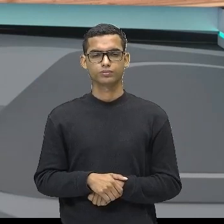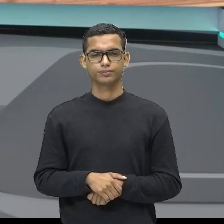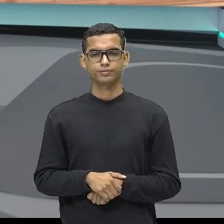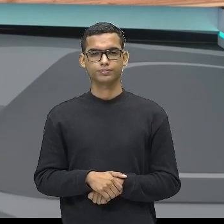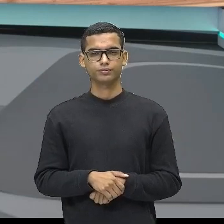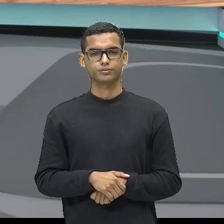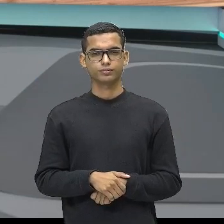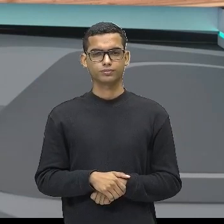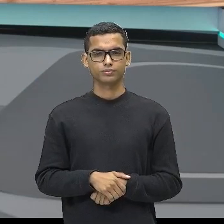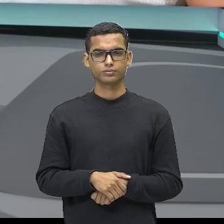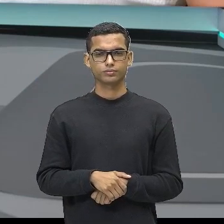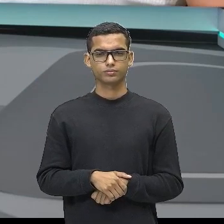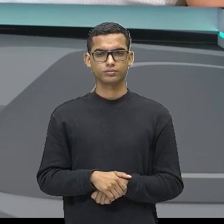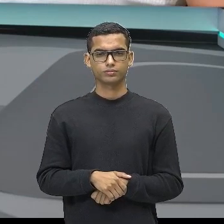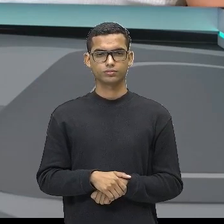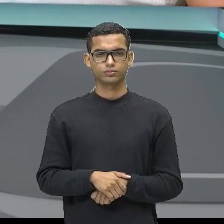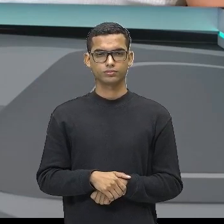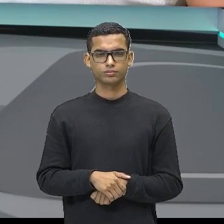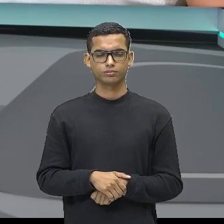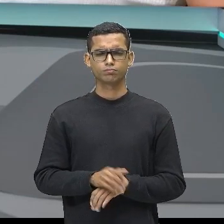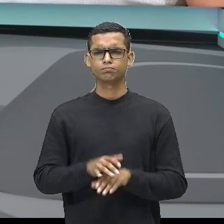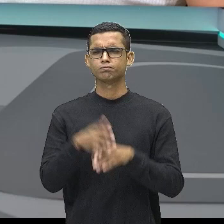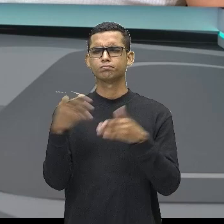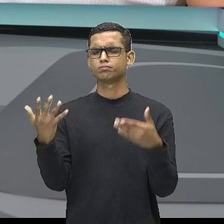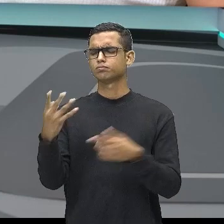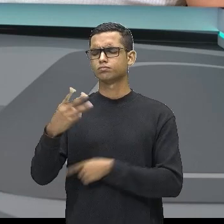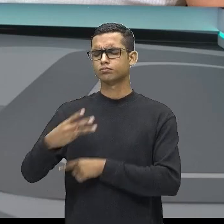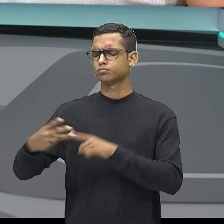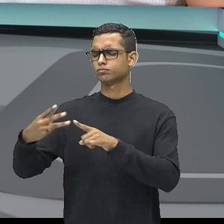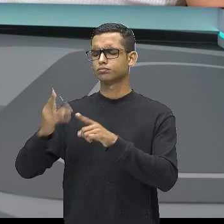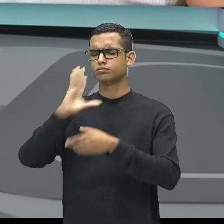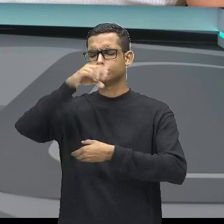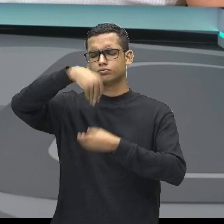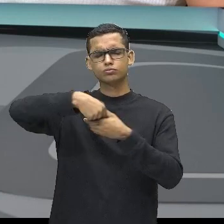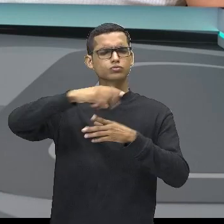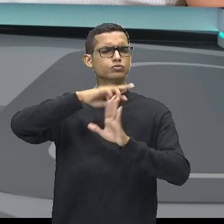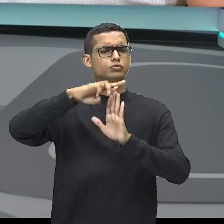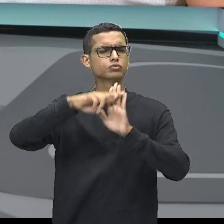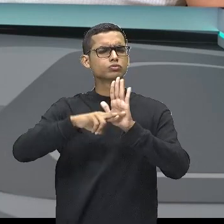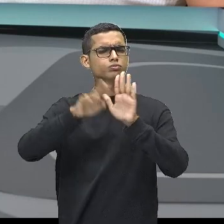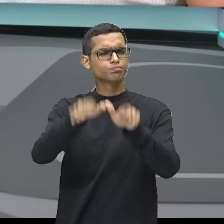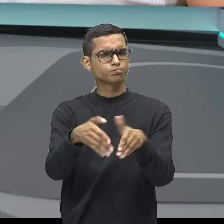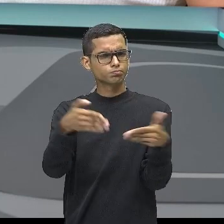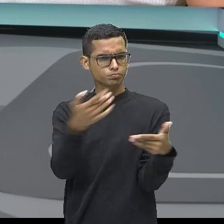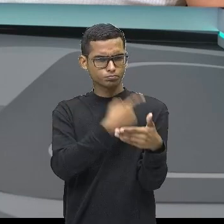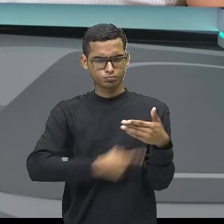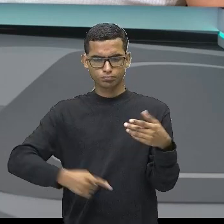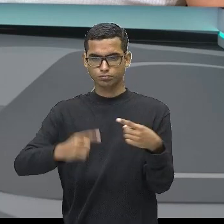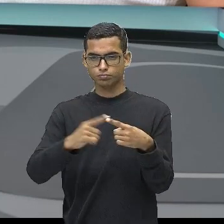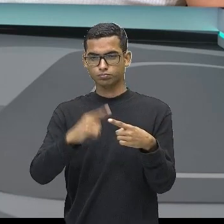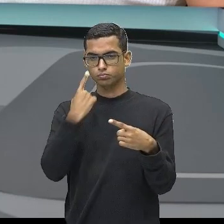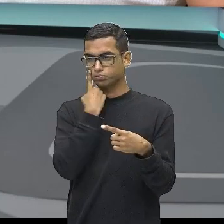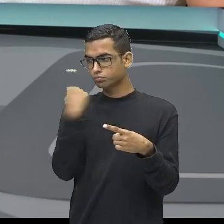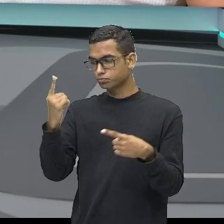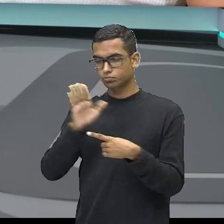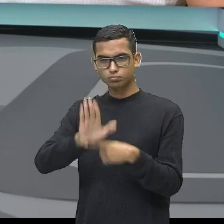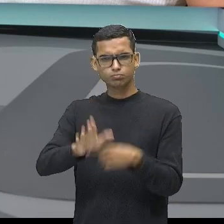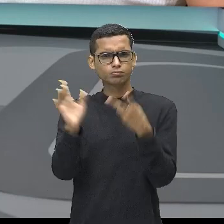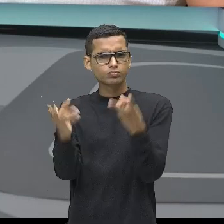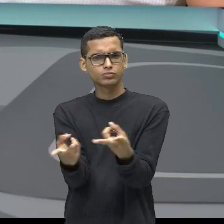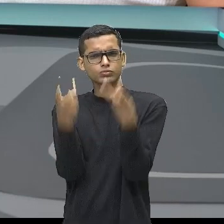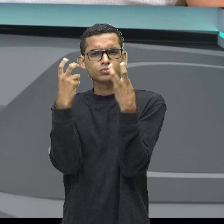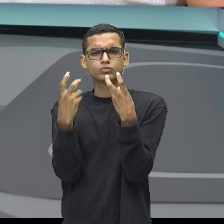E quais foram as regras apresentadas? E aí, claro, a gente vai ter as nossas regras do nosso debate e percebo que regras